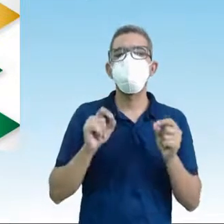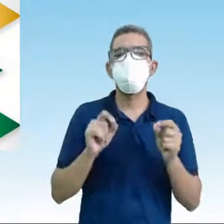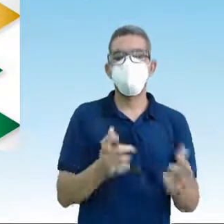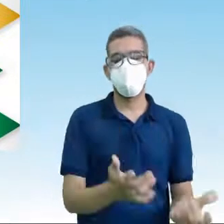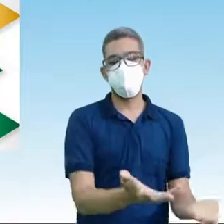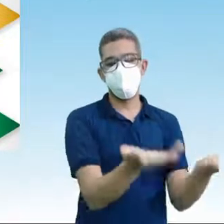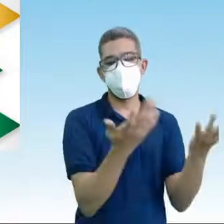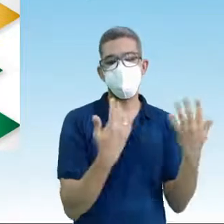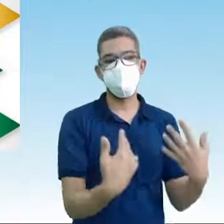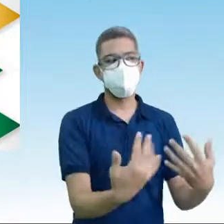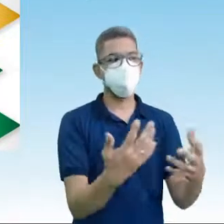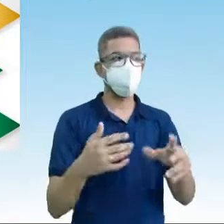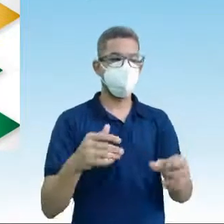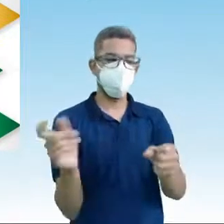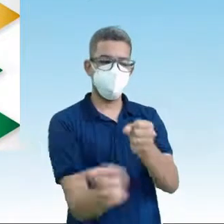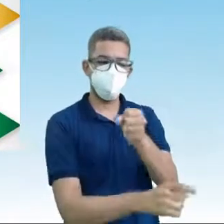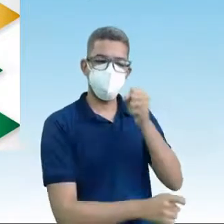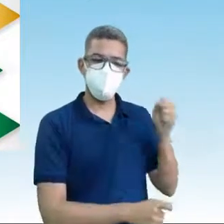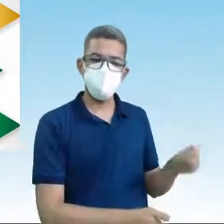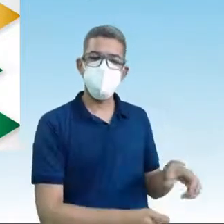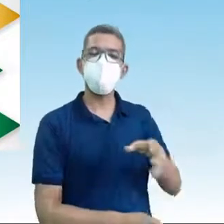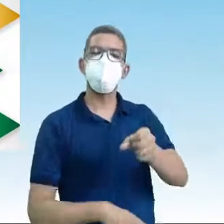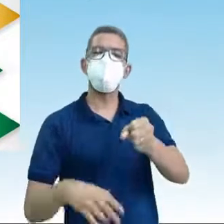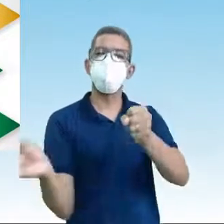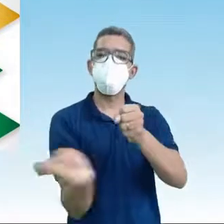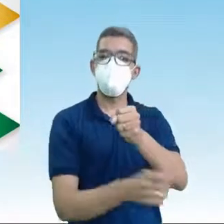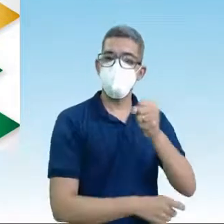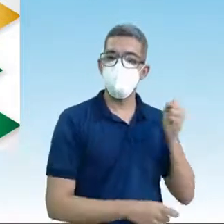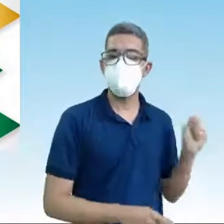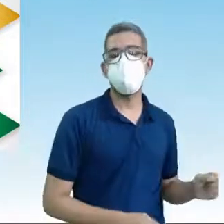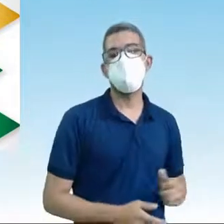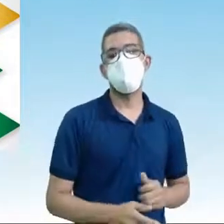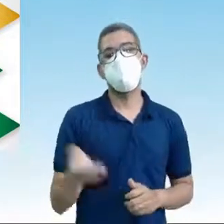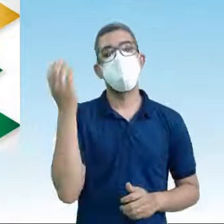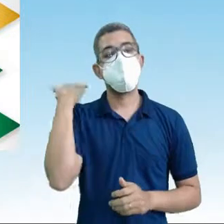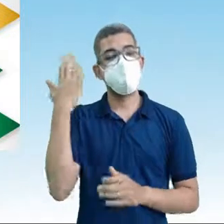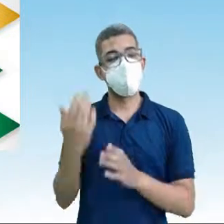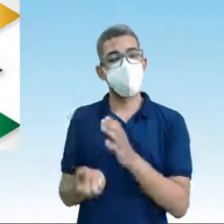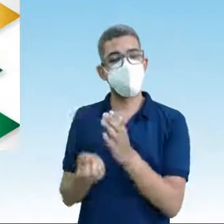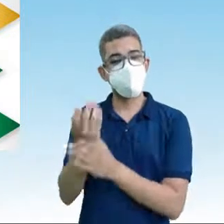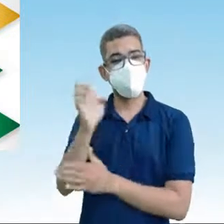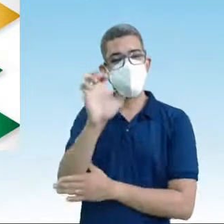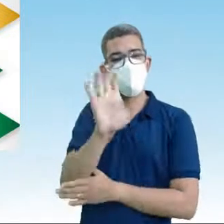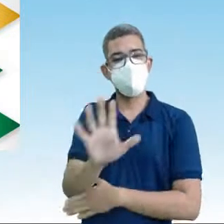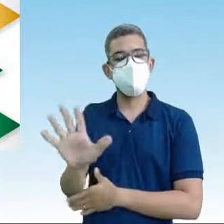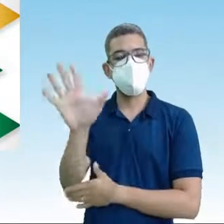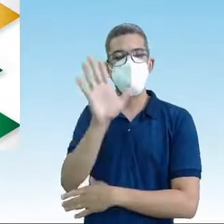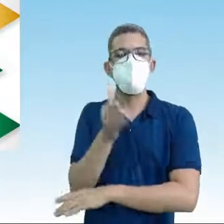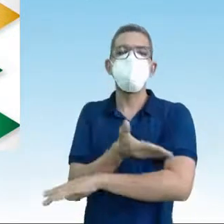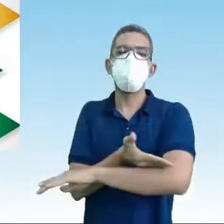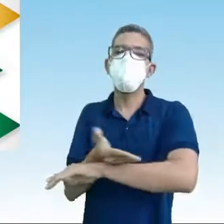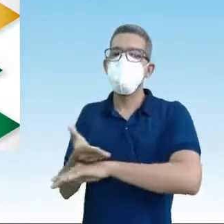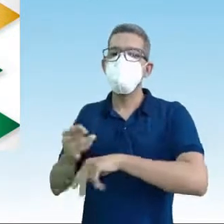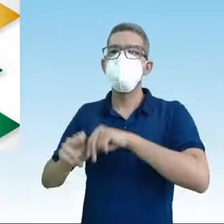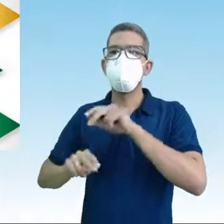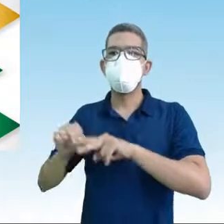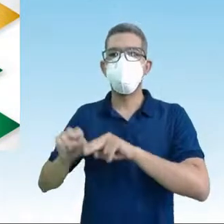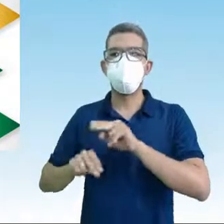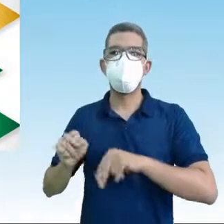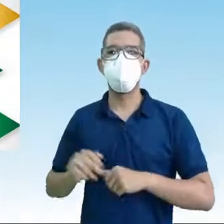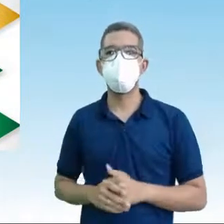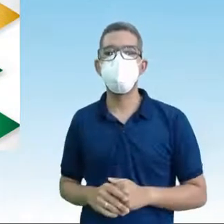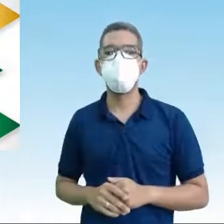do alimento. É na Europa a origem histórica das tradições juninas, quando